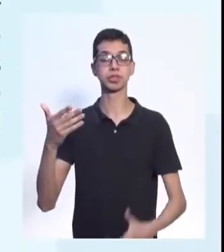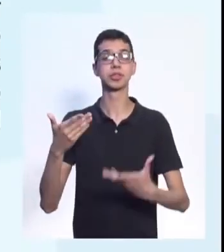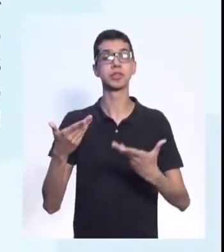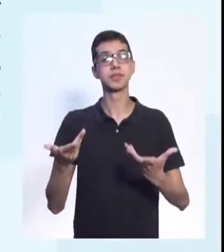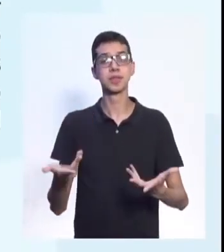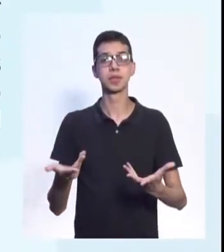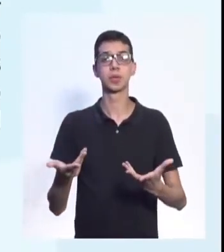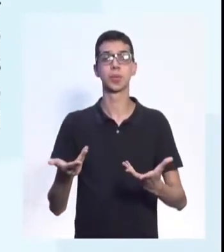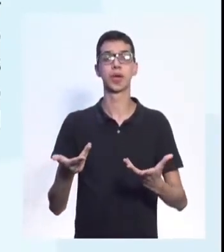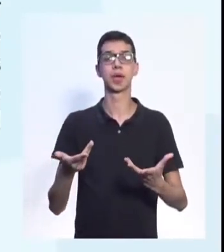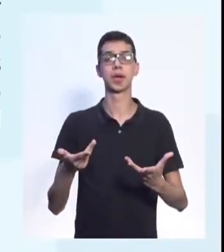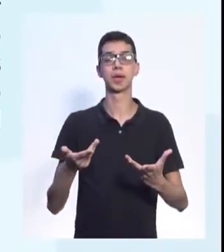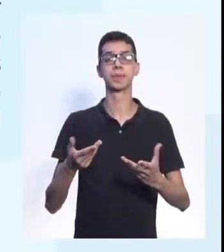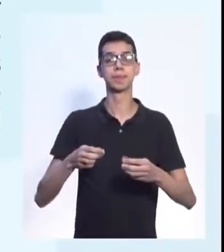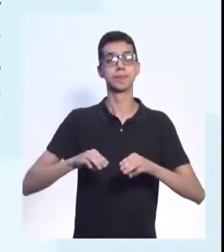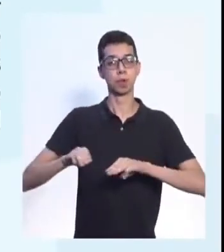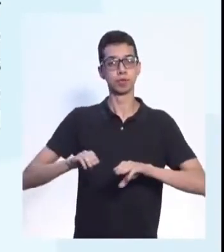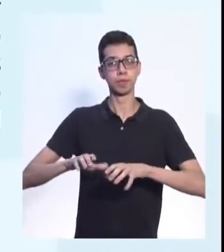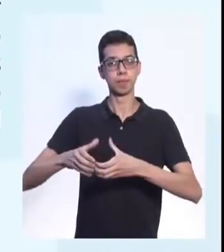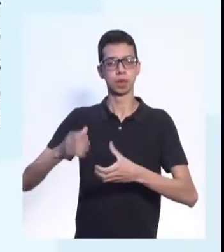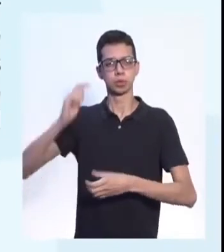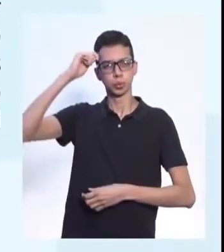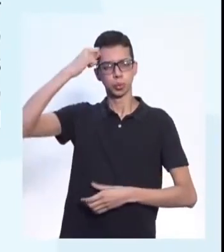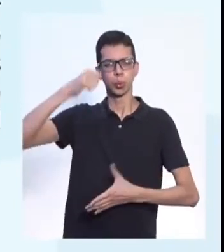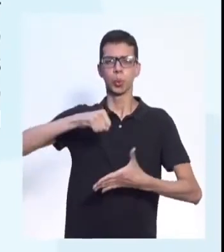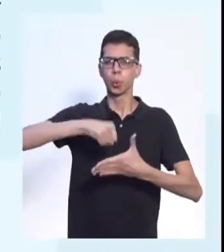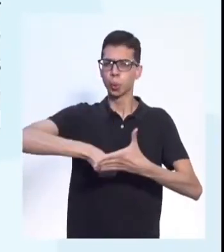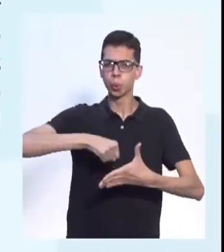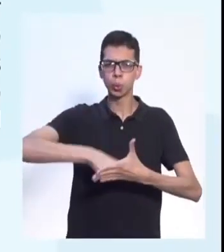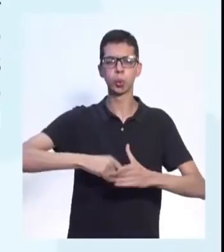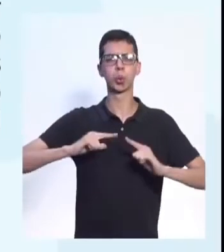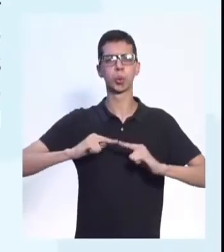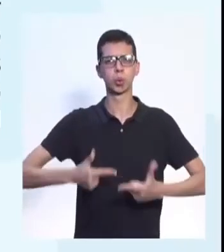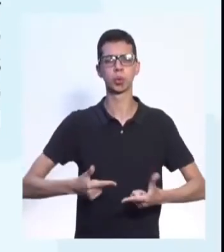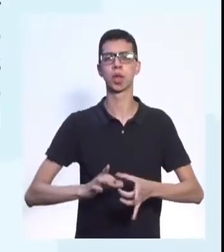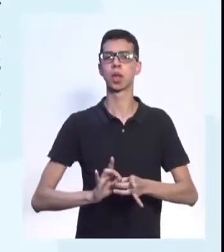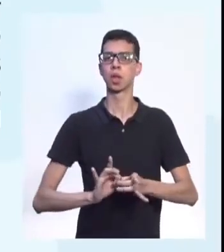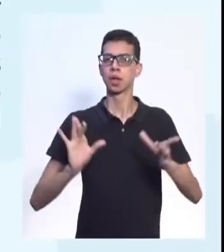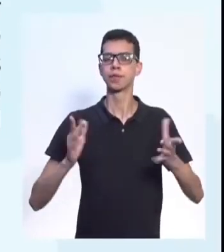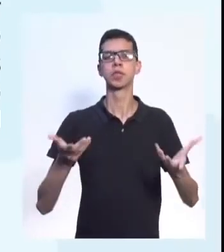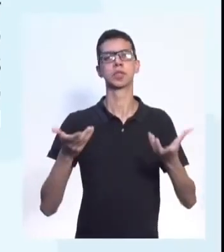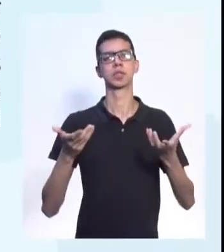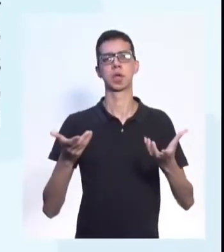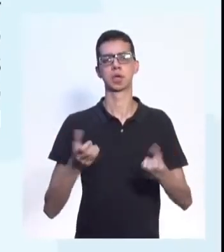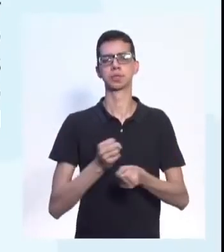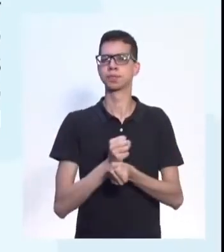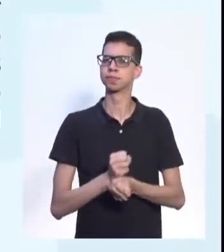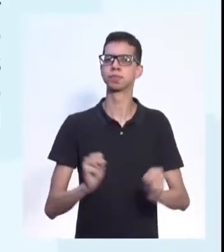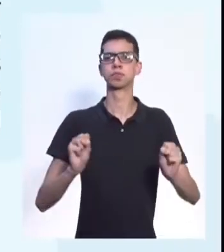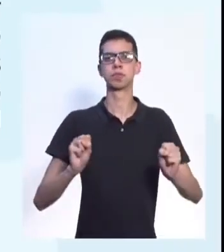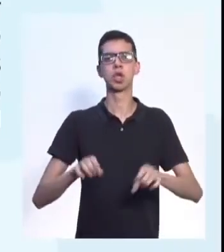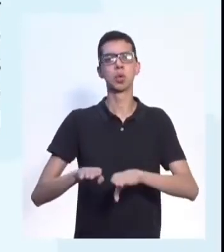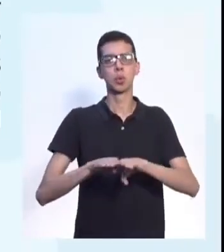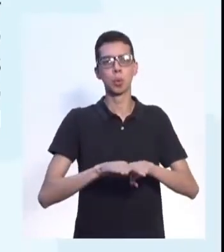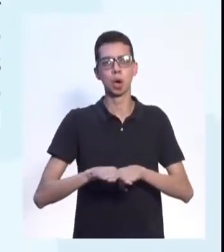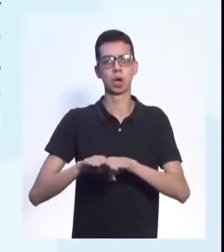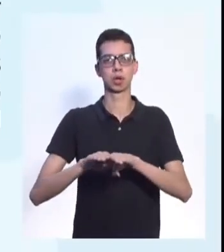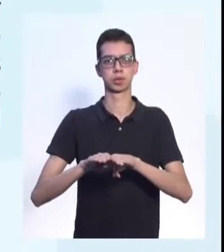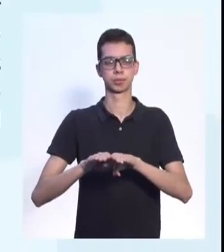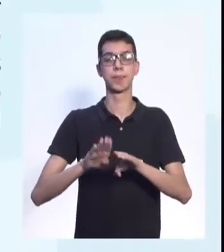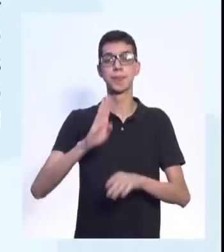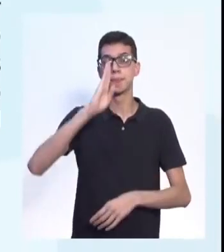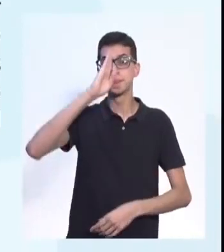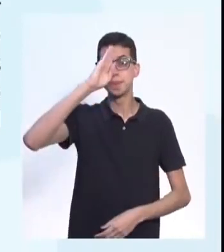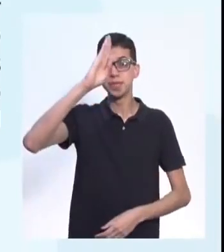vão começar a surgir como uma luta, né, pela liberdade, pela igualdade e tudo mais, principalmente nessa